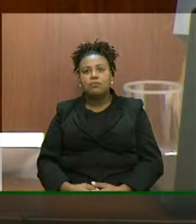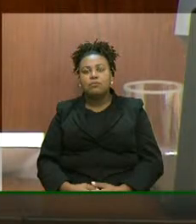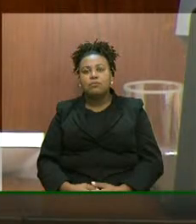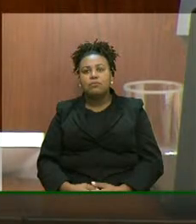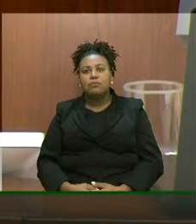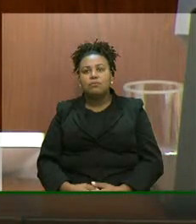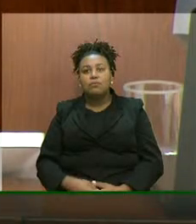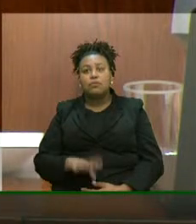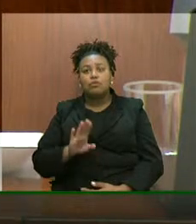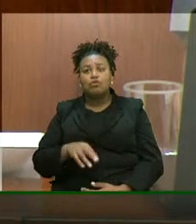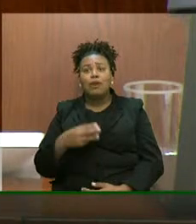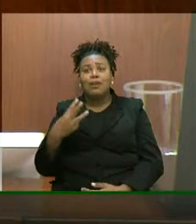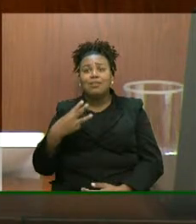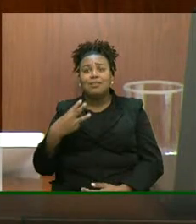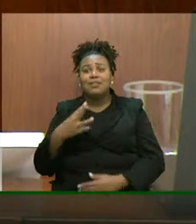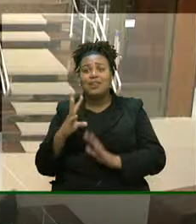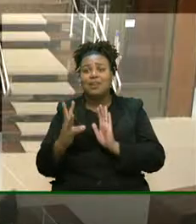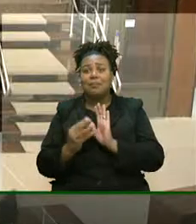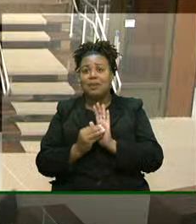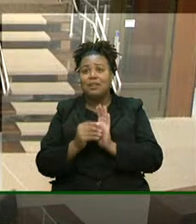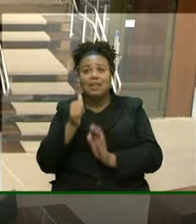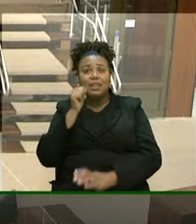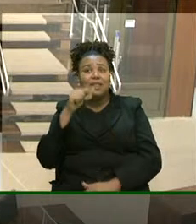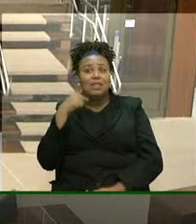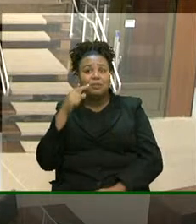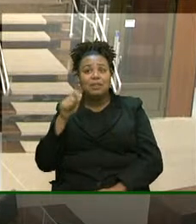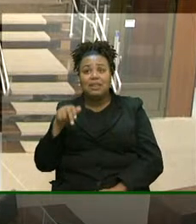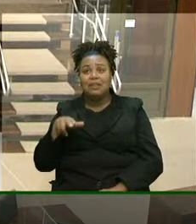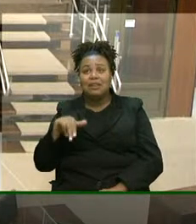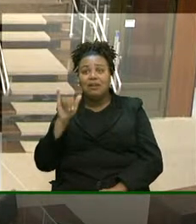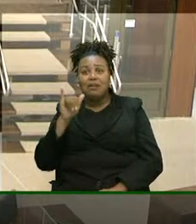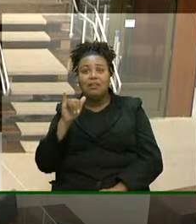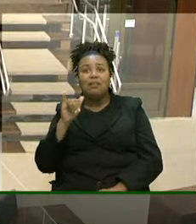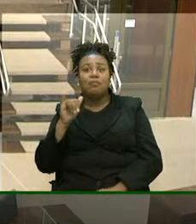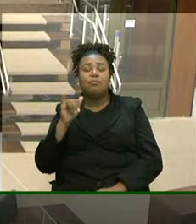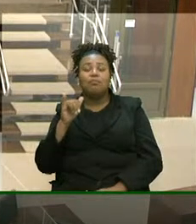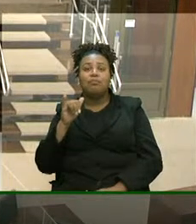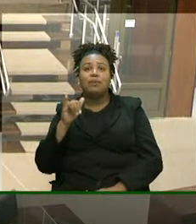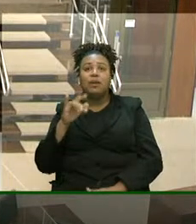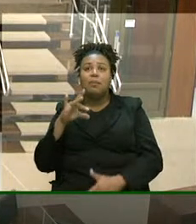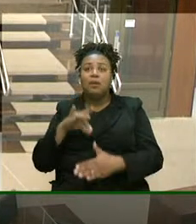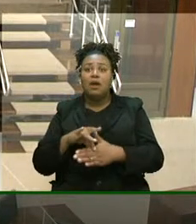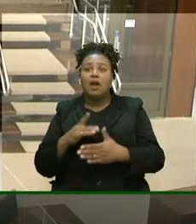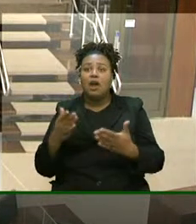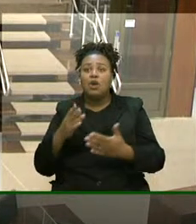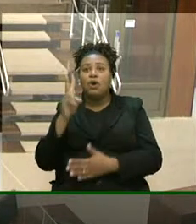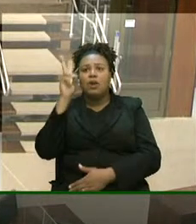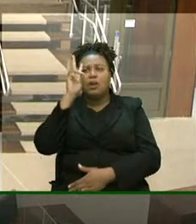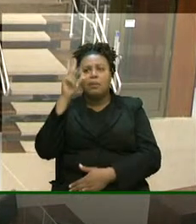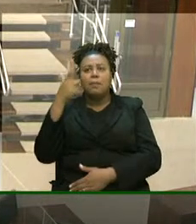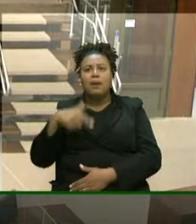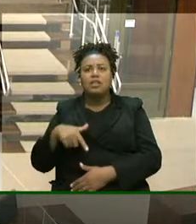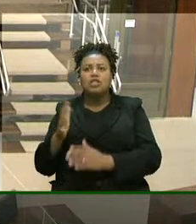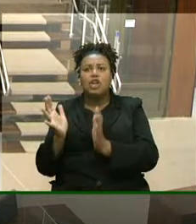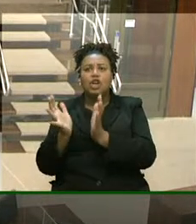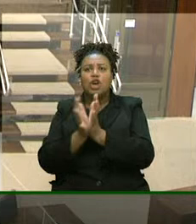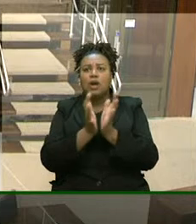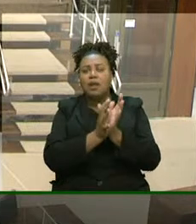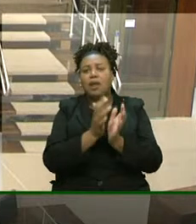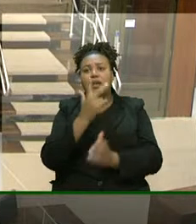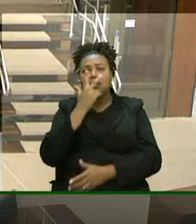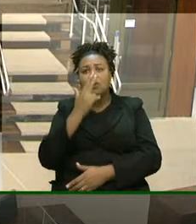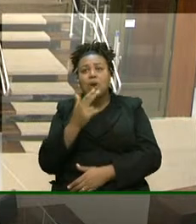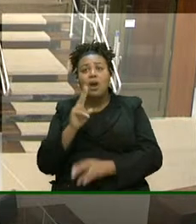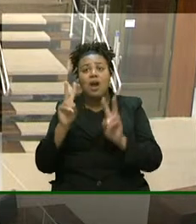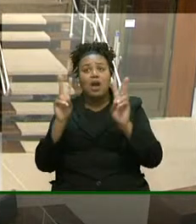É a terceira emenda que a deputada Anny protocola, e agora ela lembrou que tinha outros colegas que tramitavam também